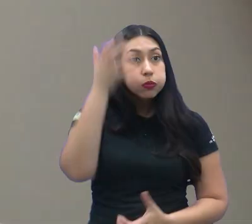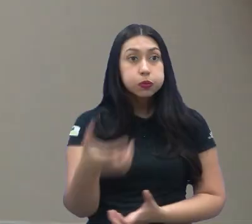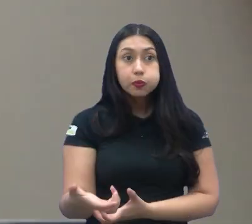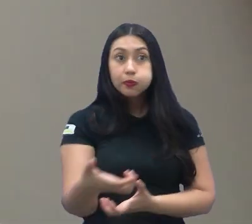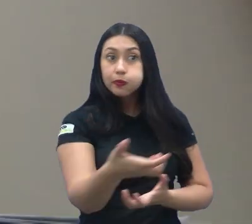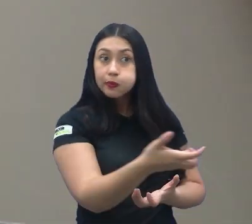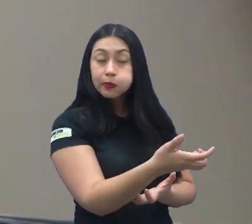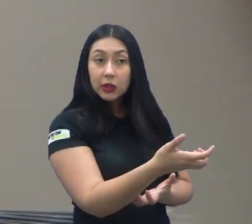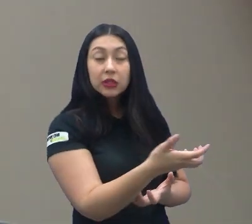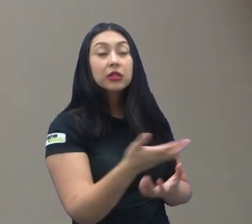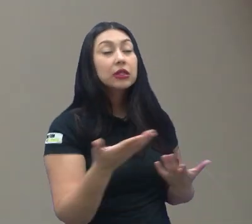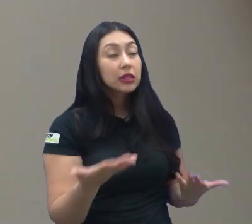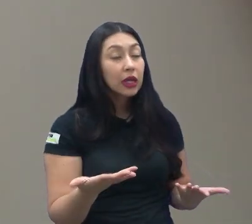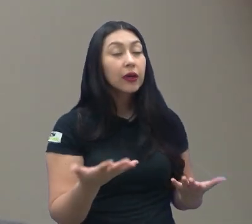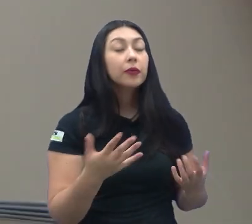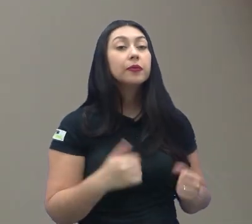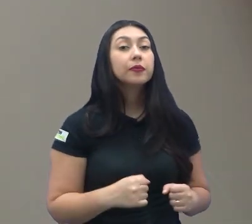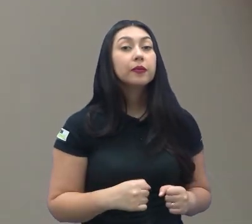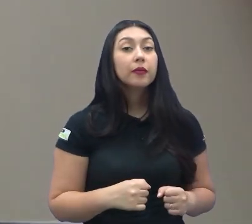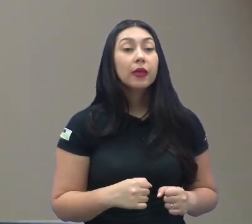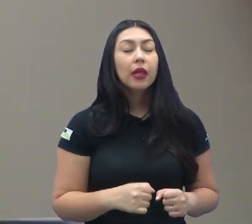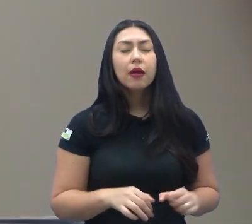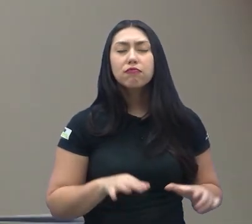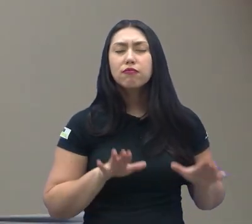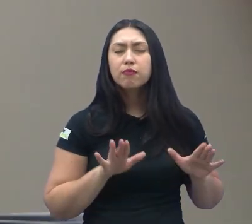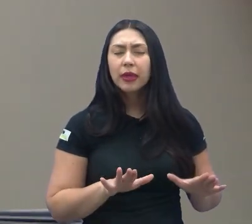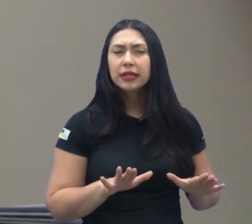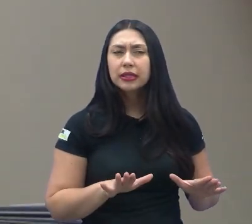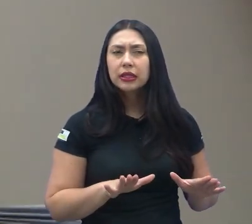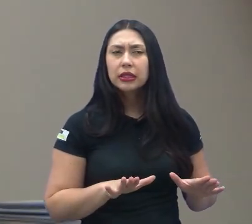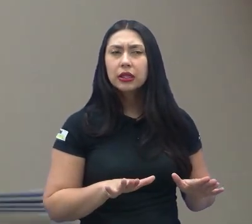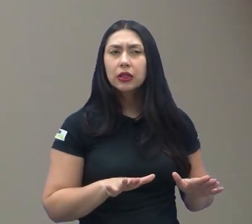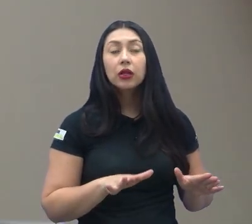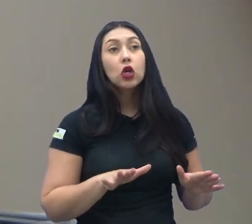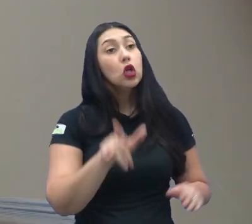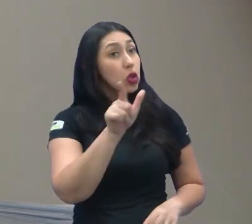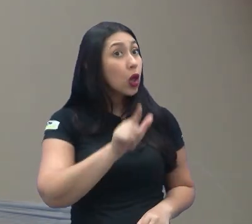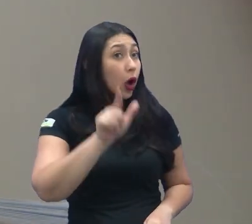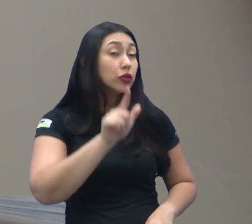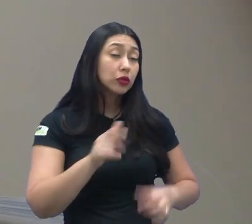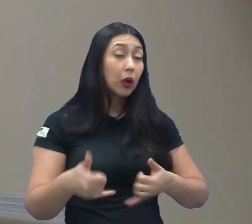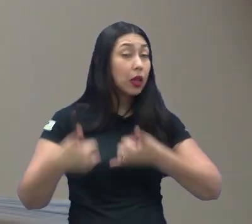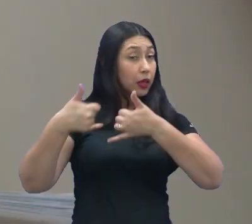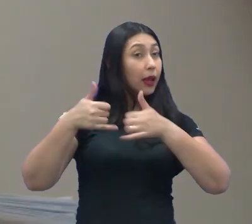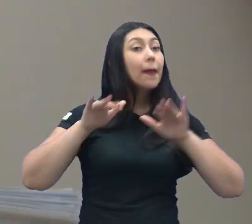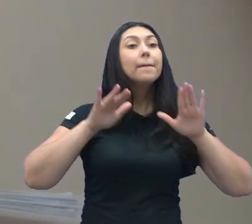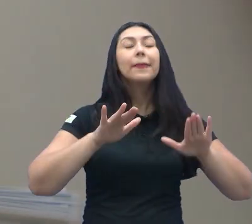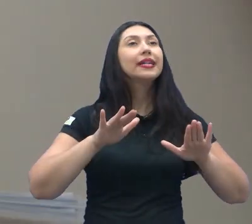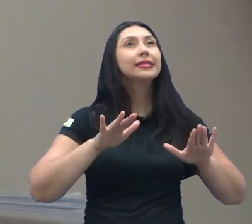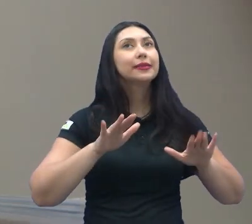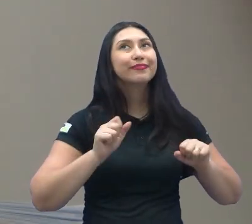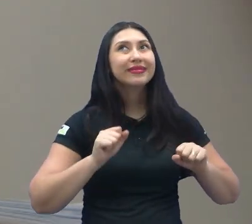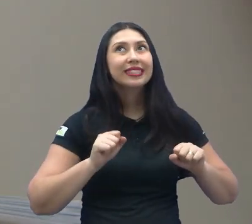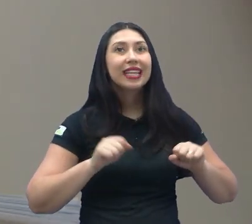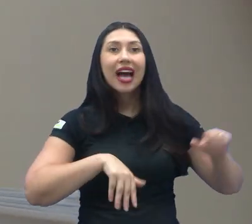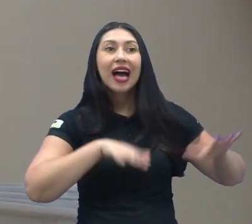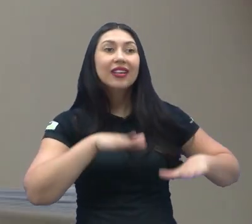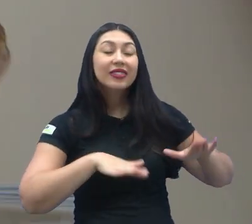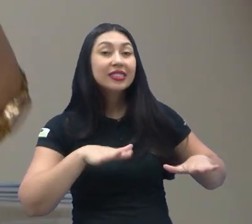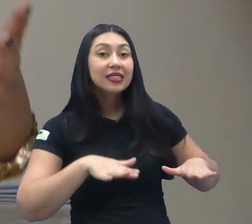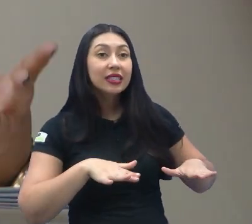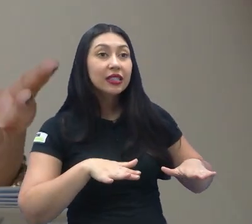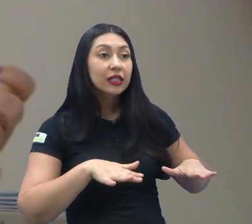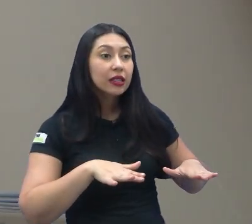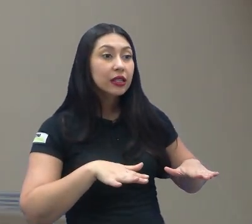nosso programa durante essa participação. Mas uma orientação, claro, chama o Corpo de Bombeiros, mas de repente pode acontecer de tirar uma